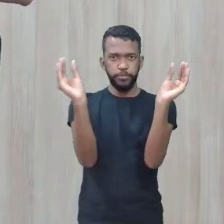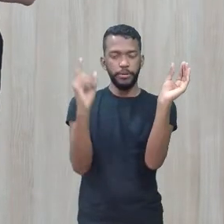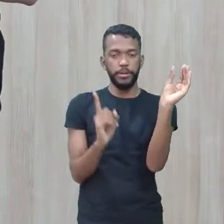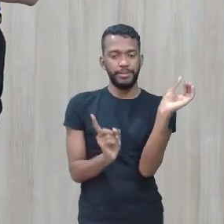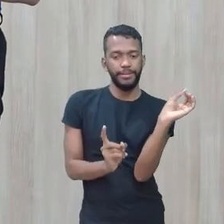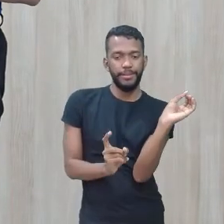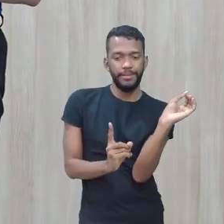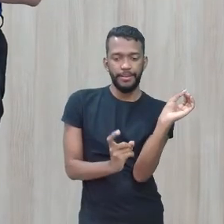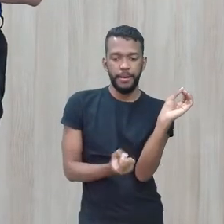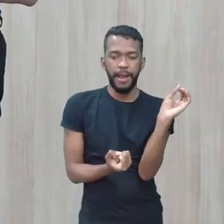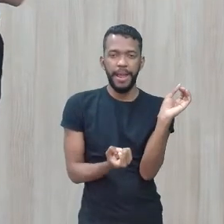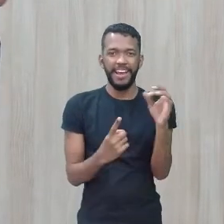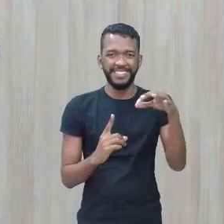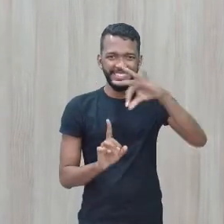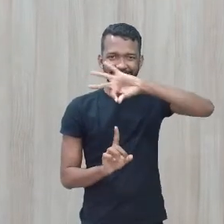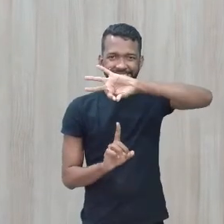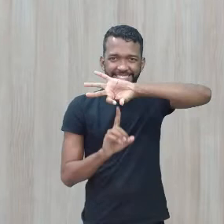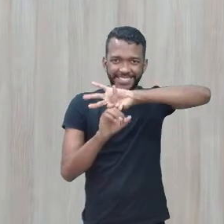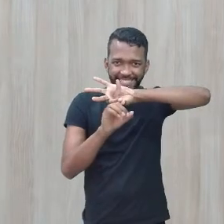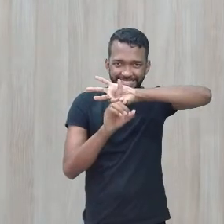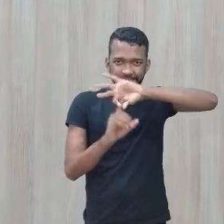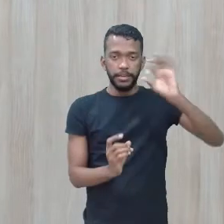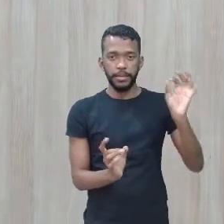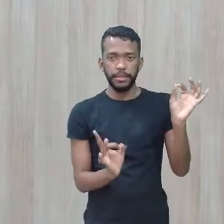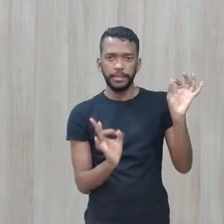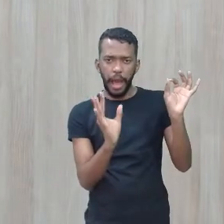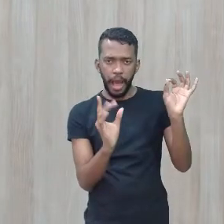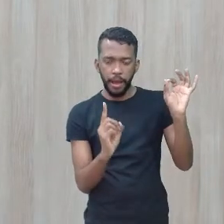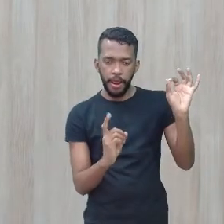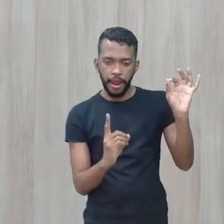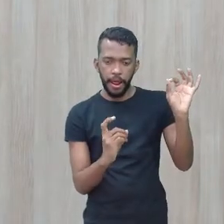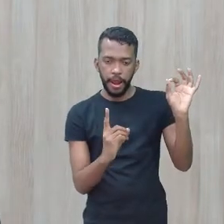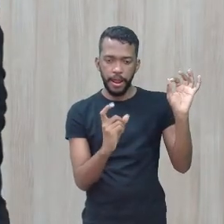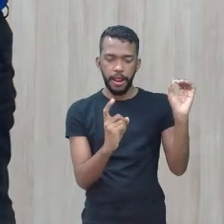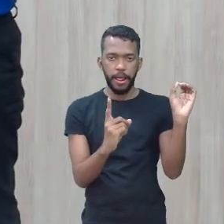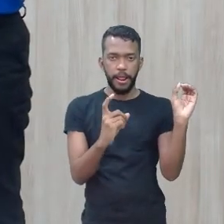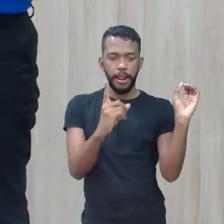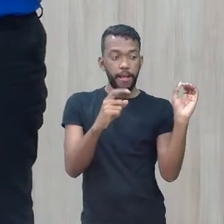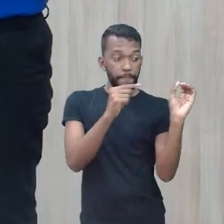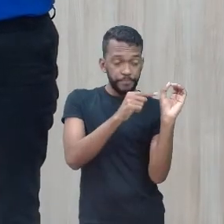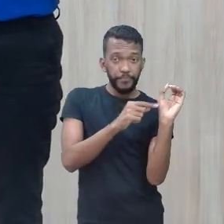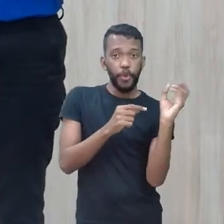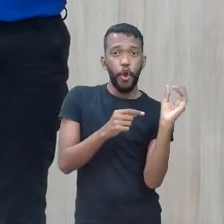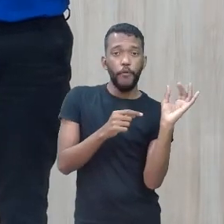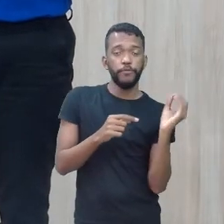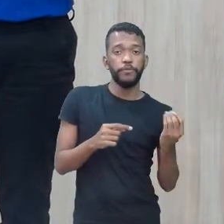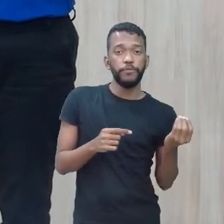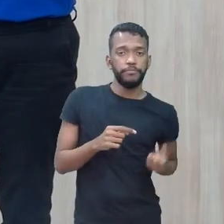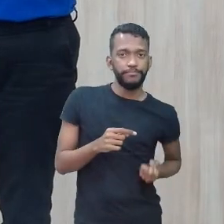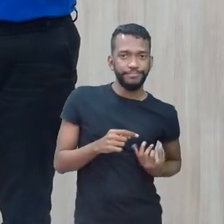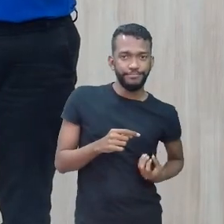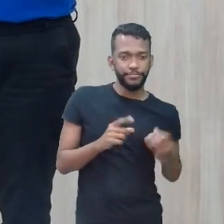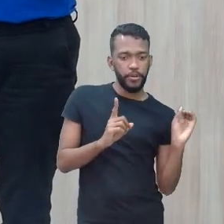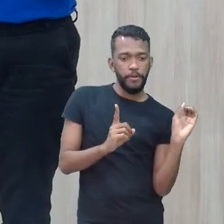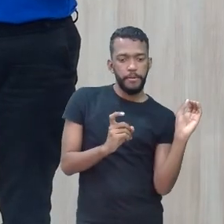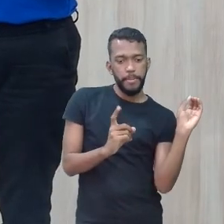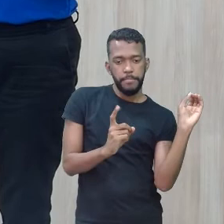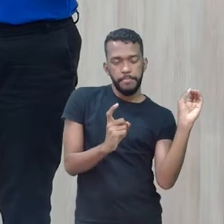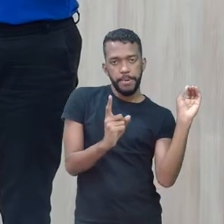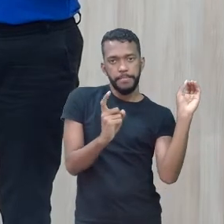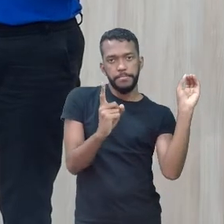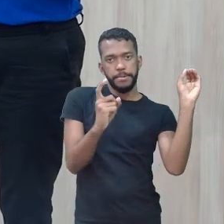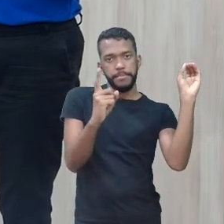tuba uterina e, em seguida, o sistema reprodutor no útero, depois que ocorre